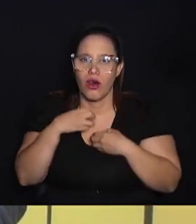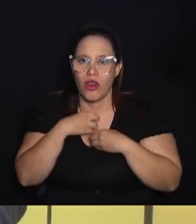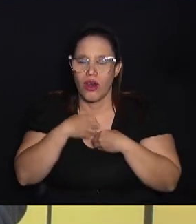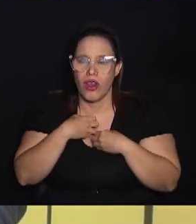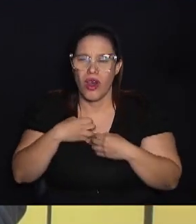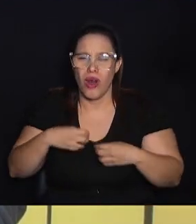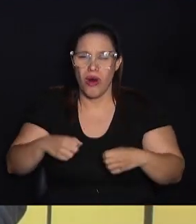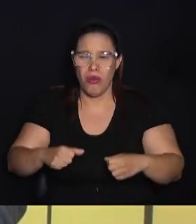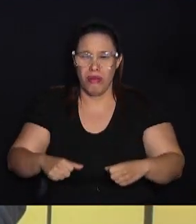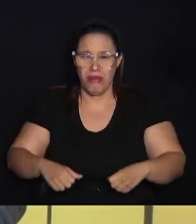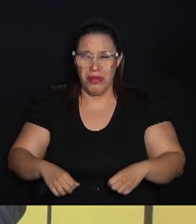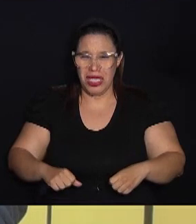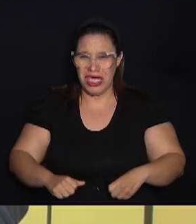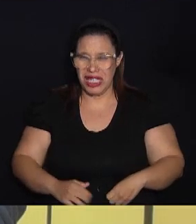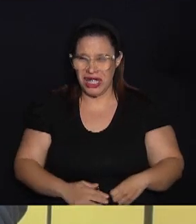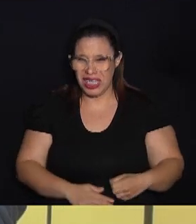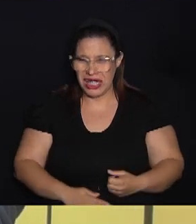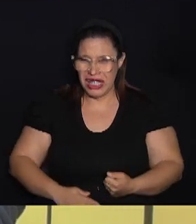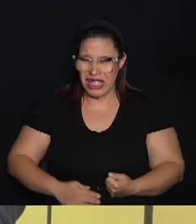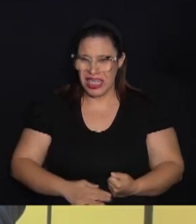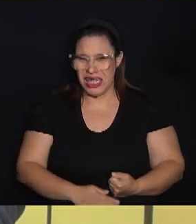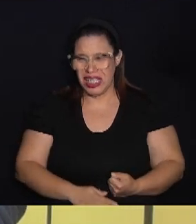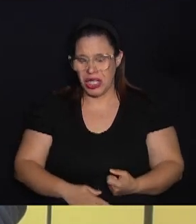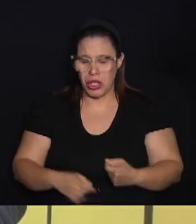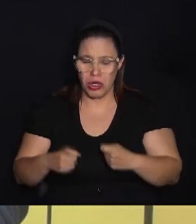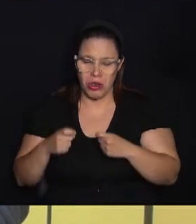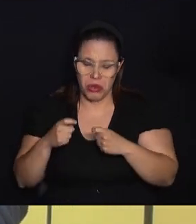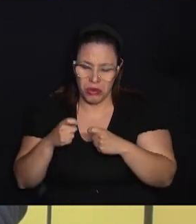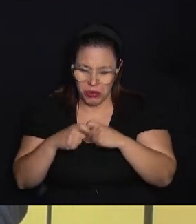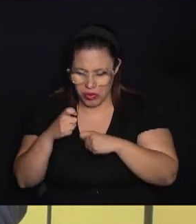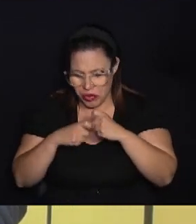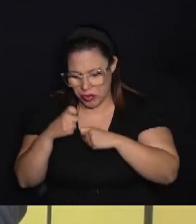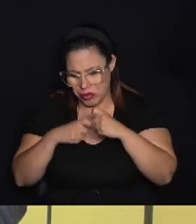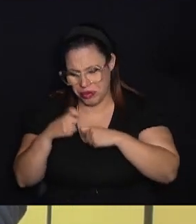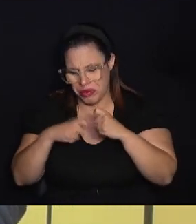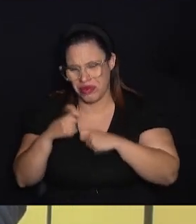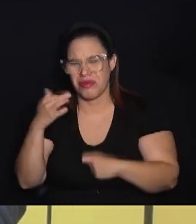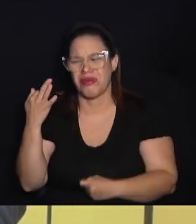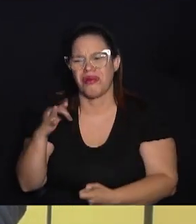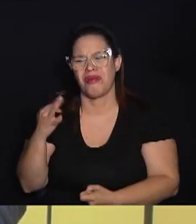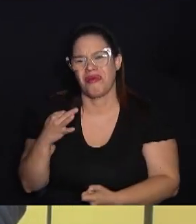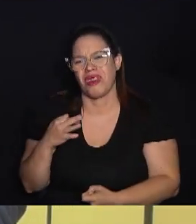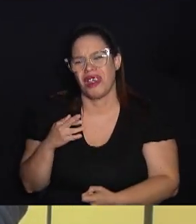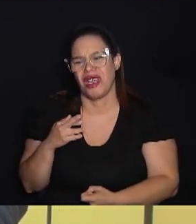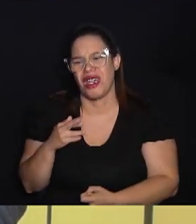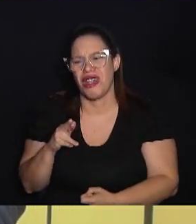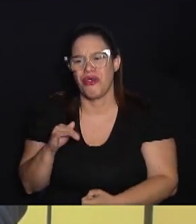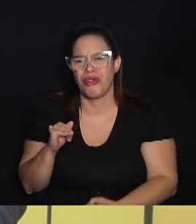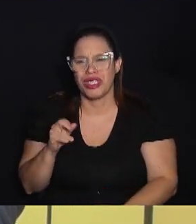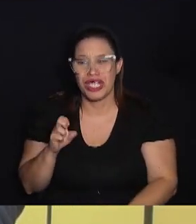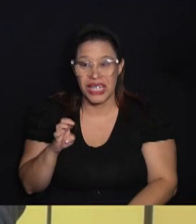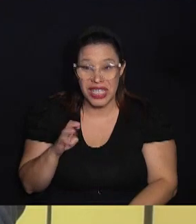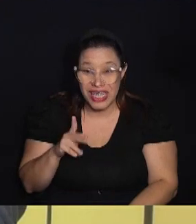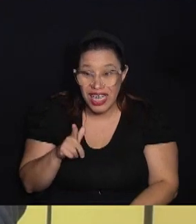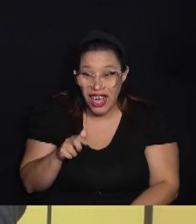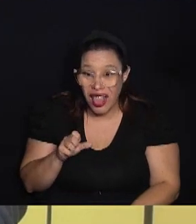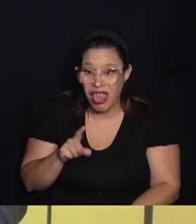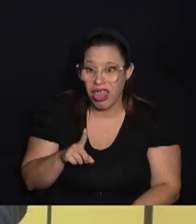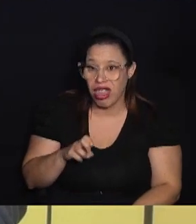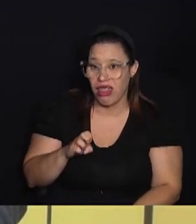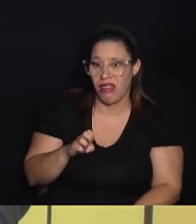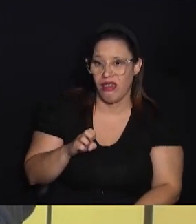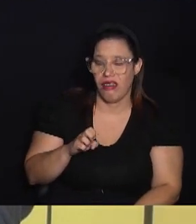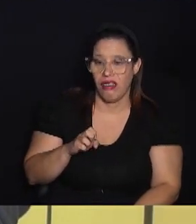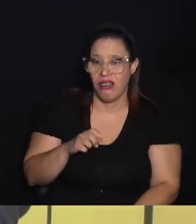cólica eh dor para ter relação sexual infertilidade então Eh como a cólica é